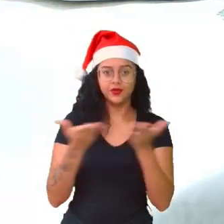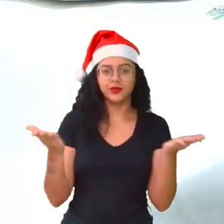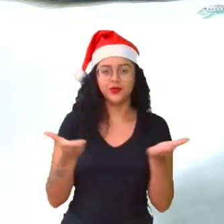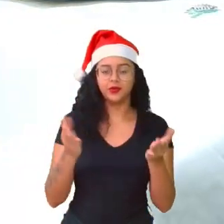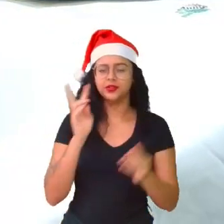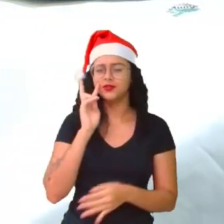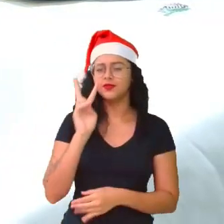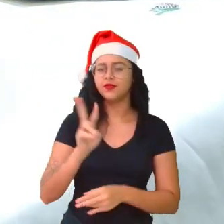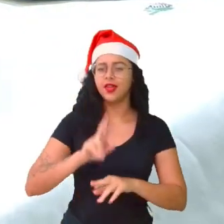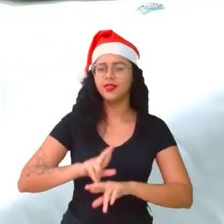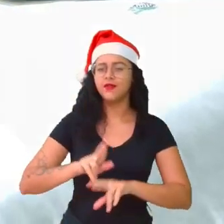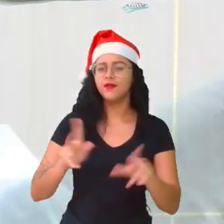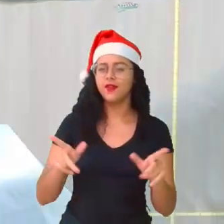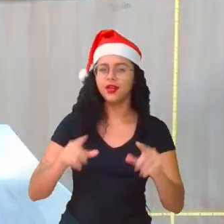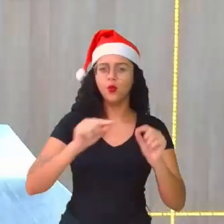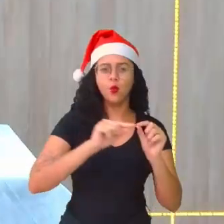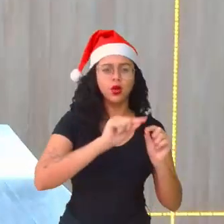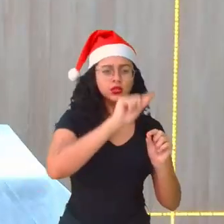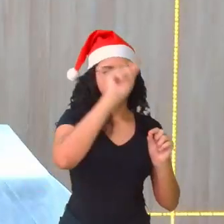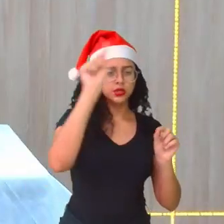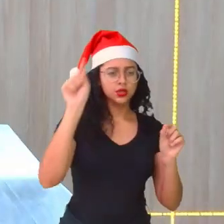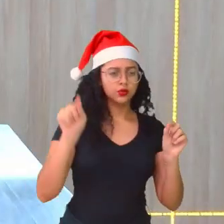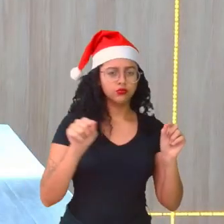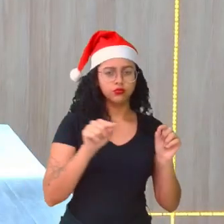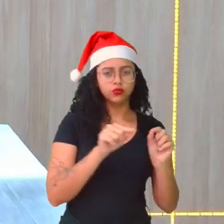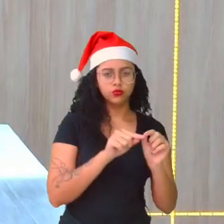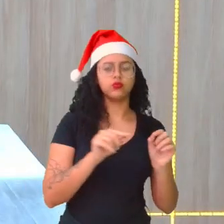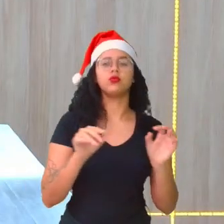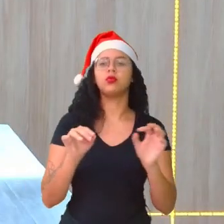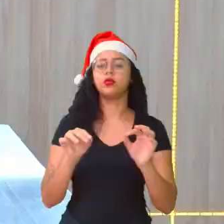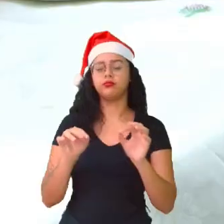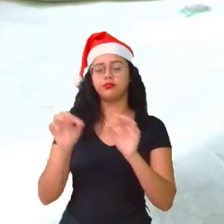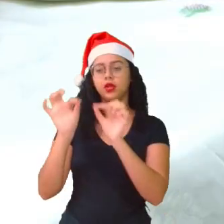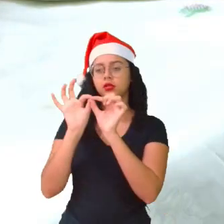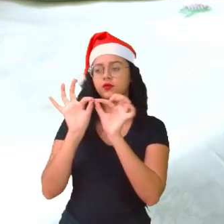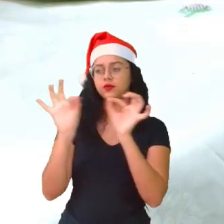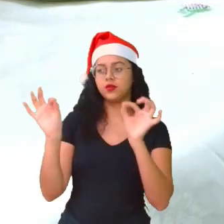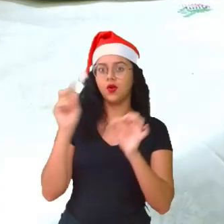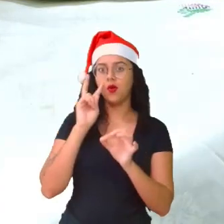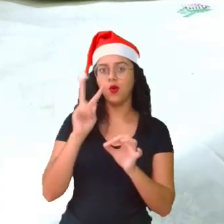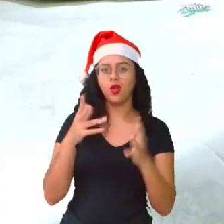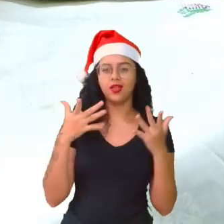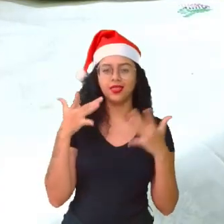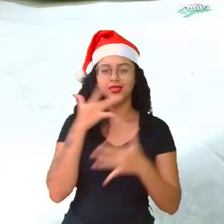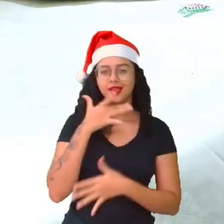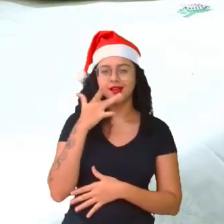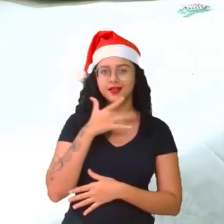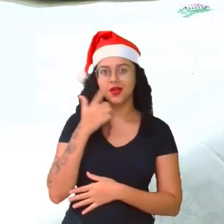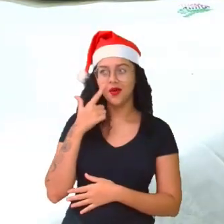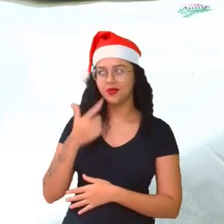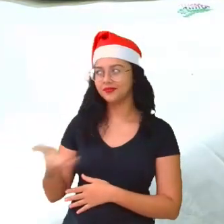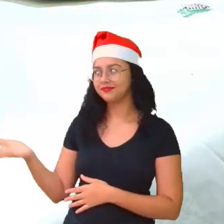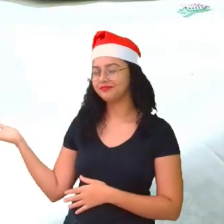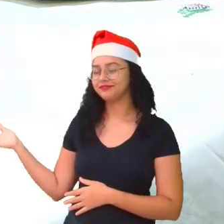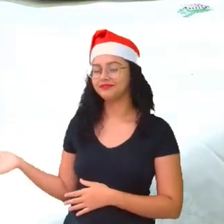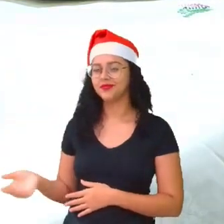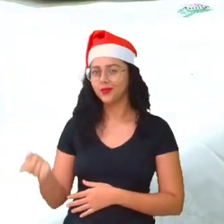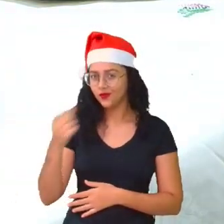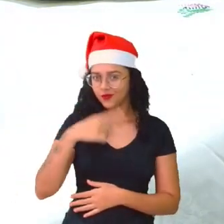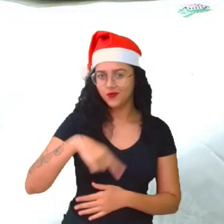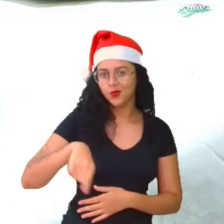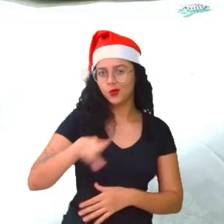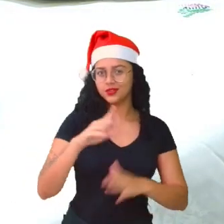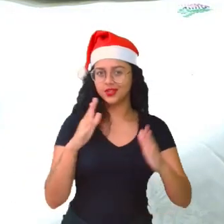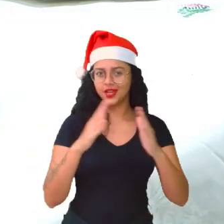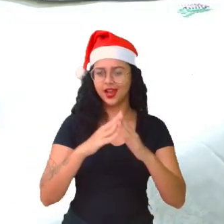de um círculo para uma circunferência. Olha, vê que delícia aqui, ó. Olha, olha, olha. Eita, você que está em casa aí. Tá